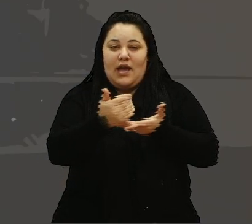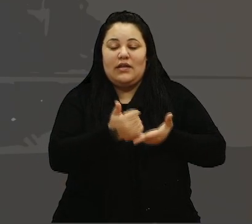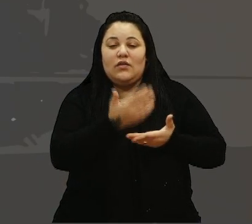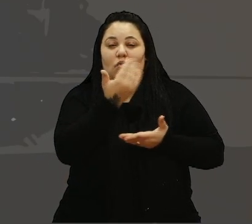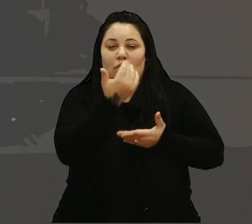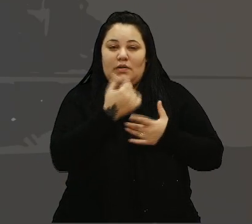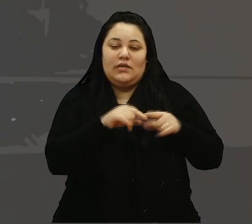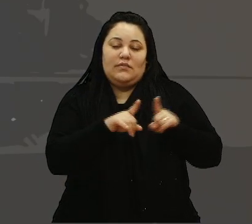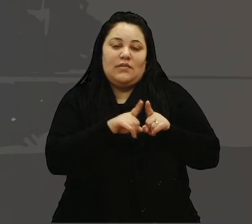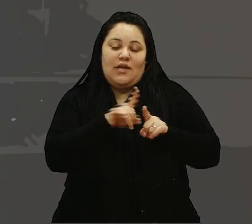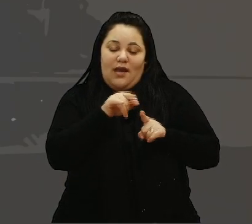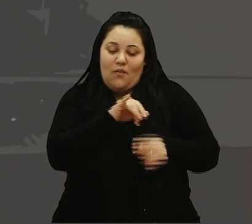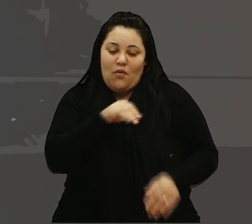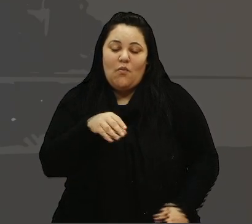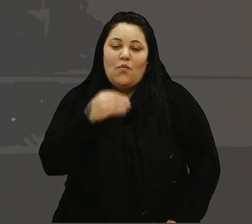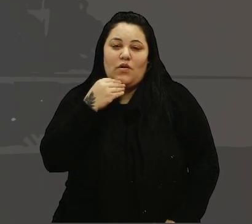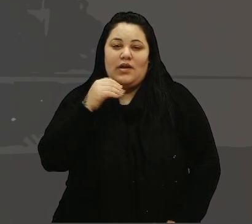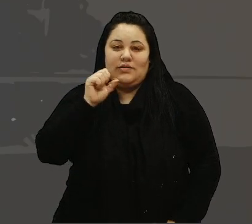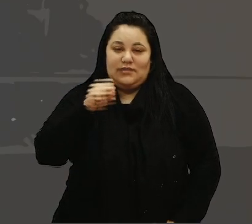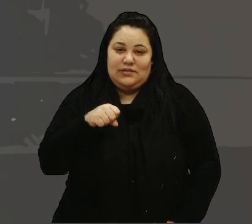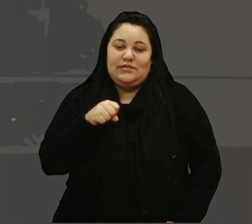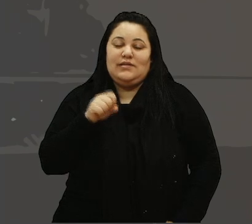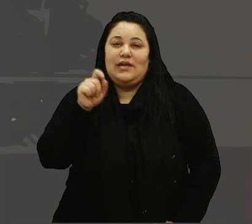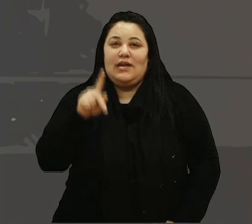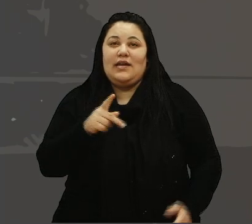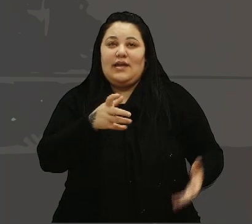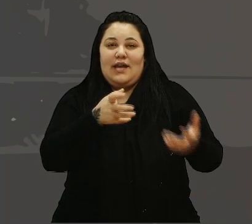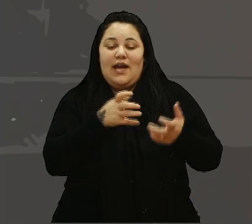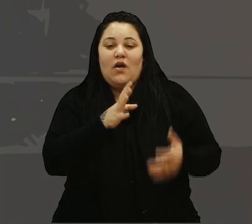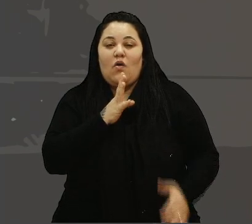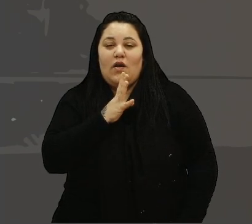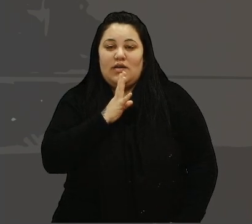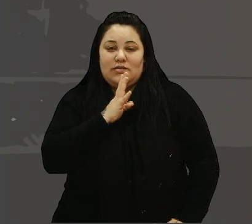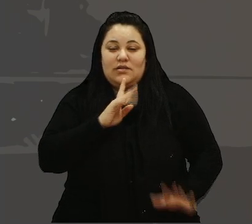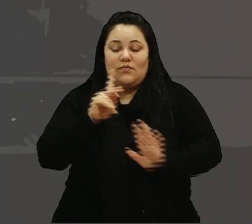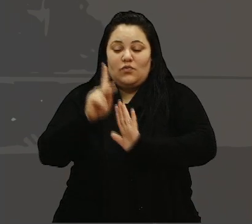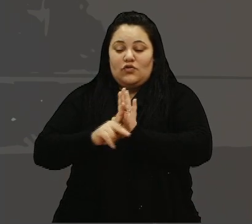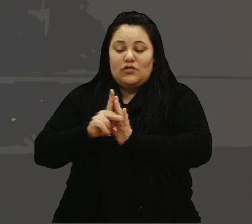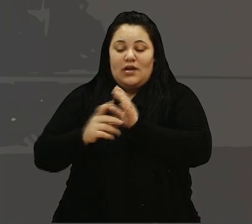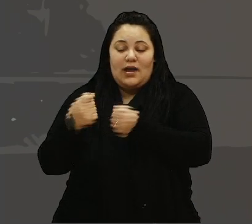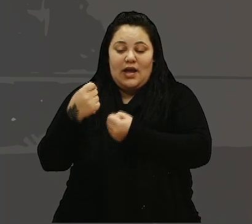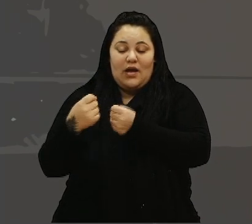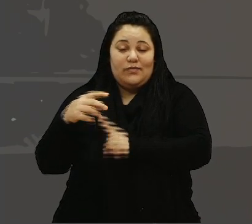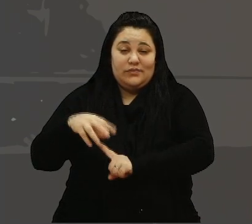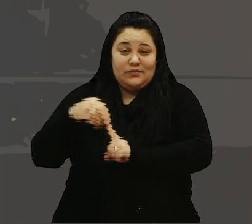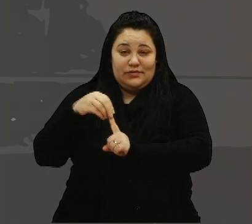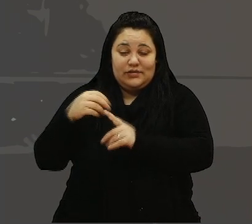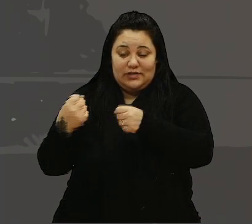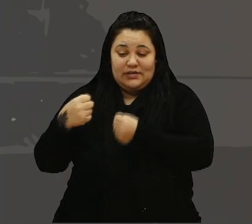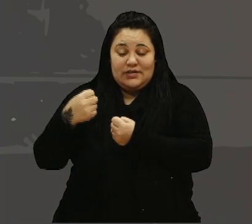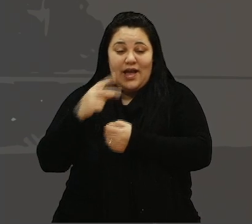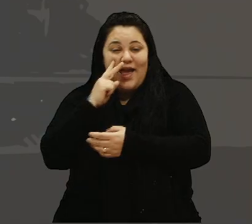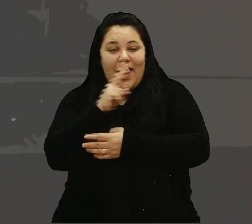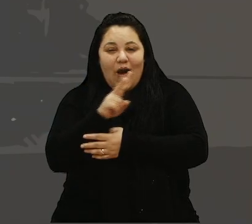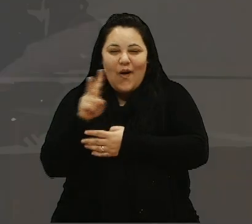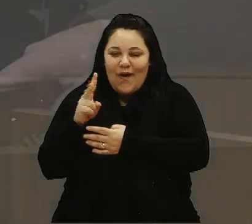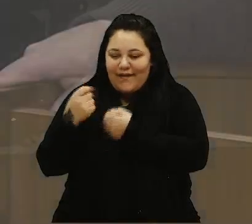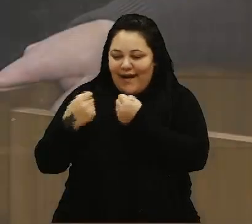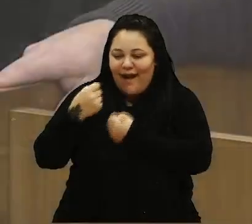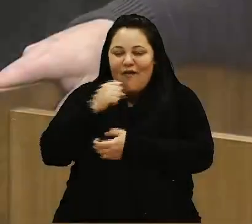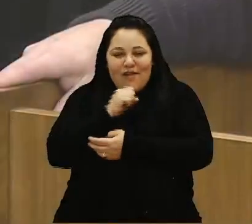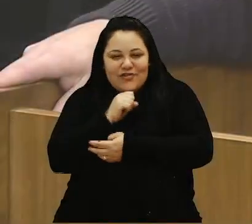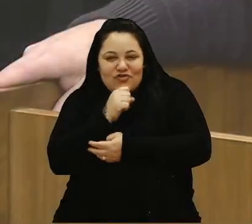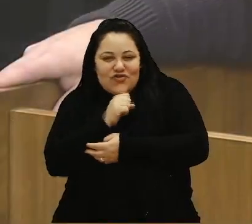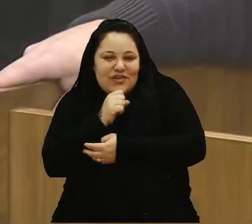alimento e uma oportunidade para quem quer conhecer projetos de carros, principalmente as crianças. Elas olham aqueles carros antigos